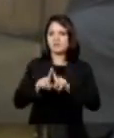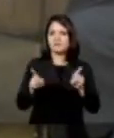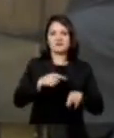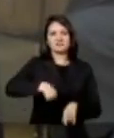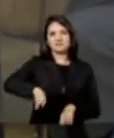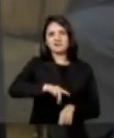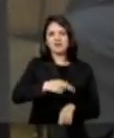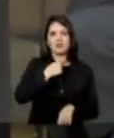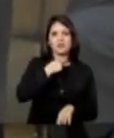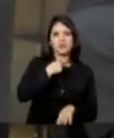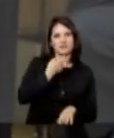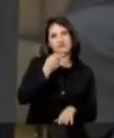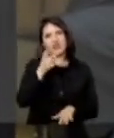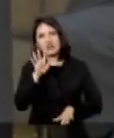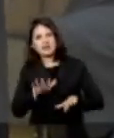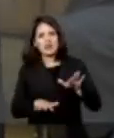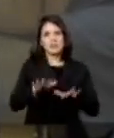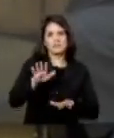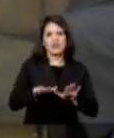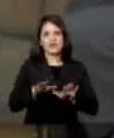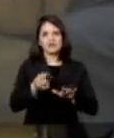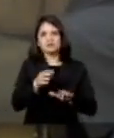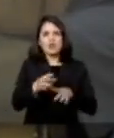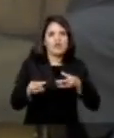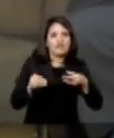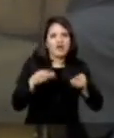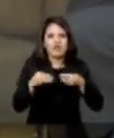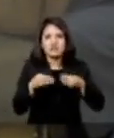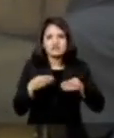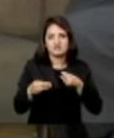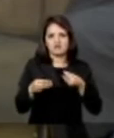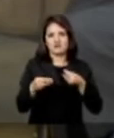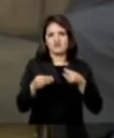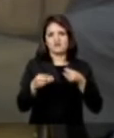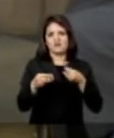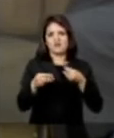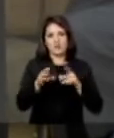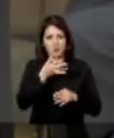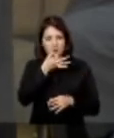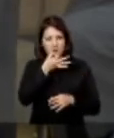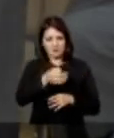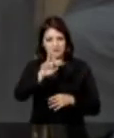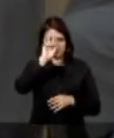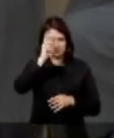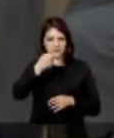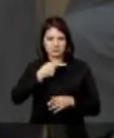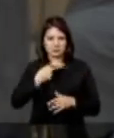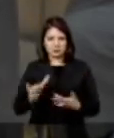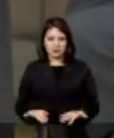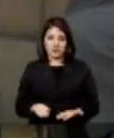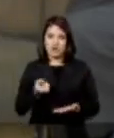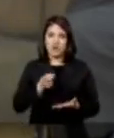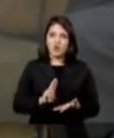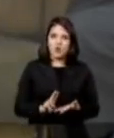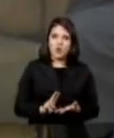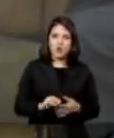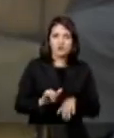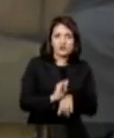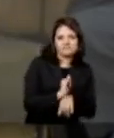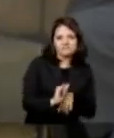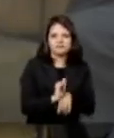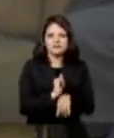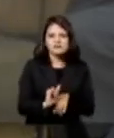relativizar, flexibilizar, personificar ou modular os direitos e